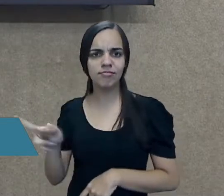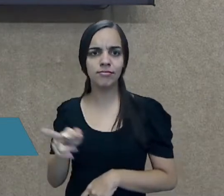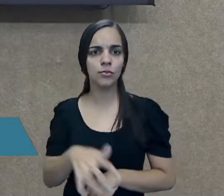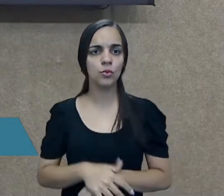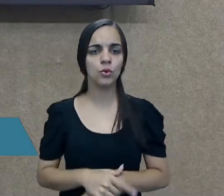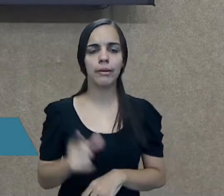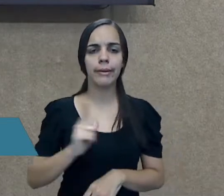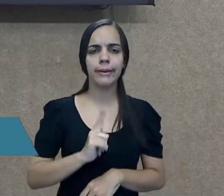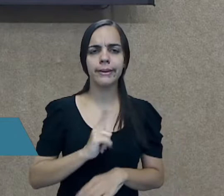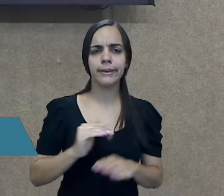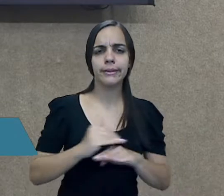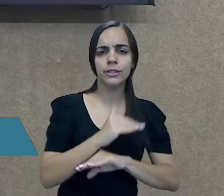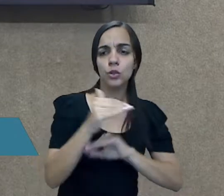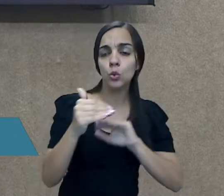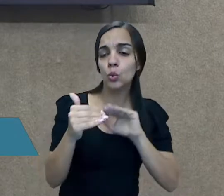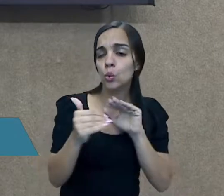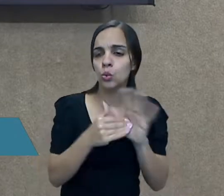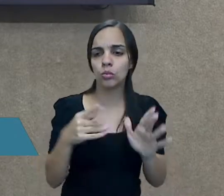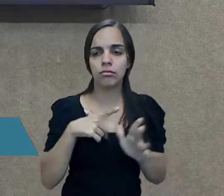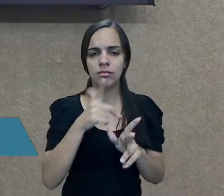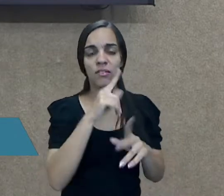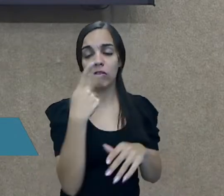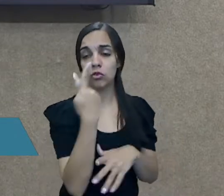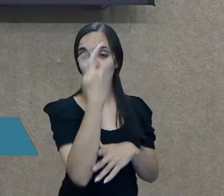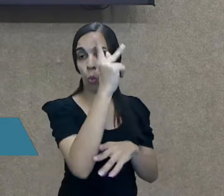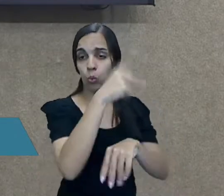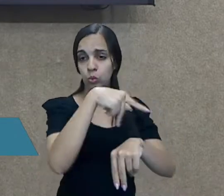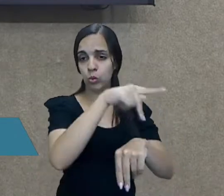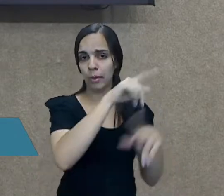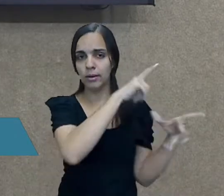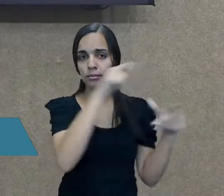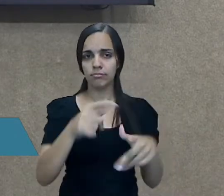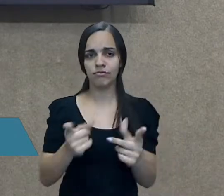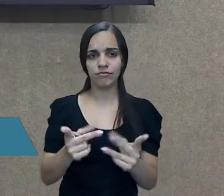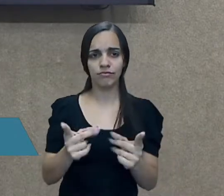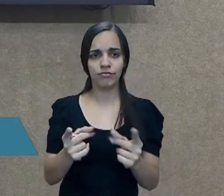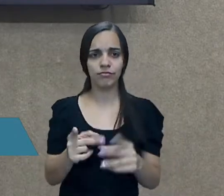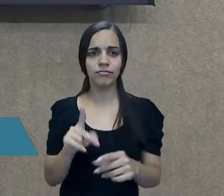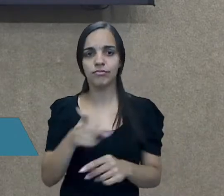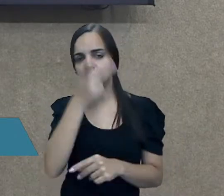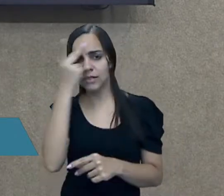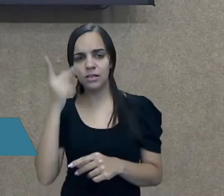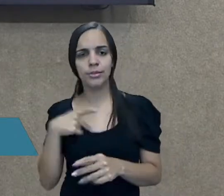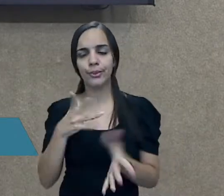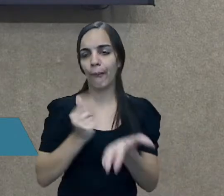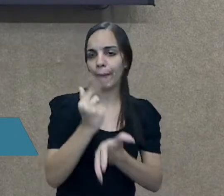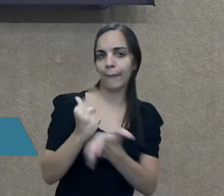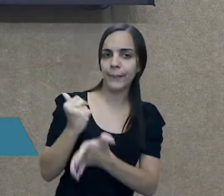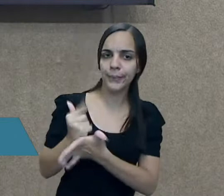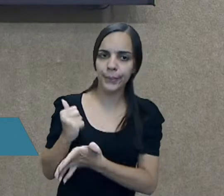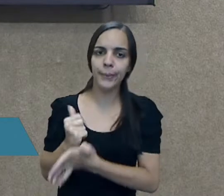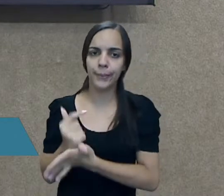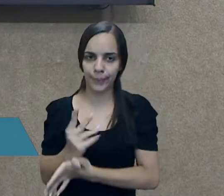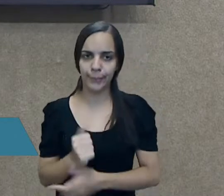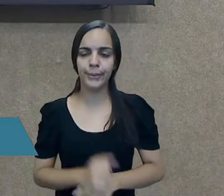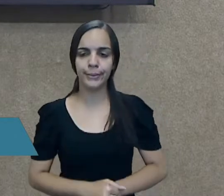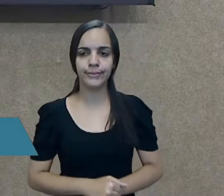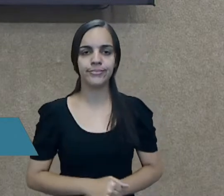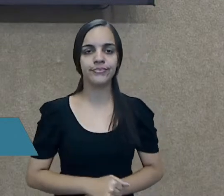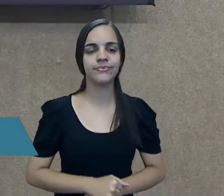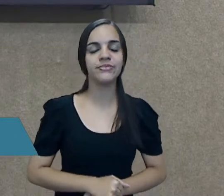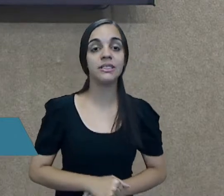achar que tudo que é estrangeiro é bom, e é o foco do nosso